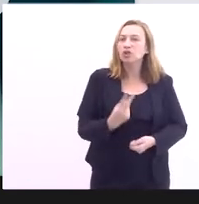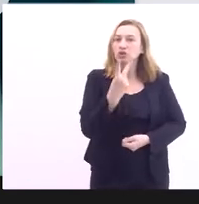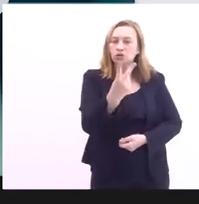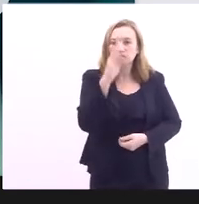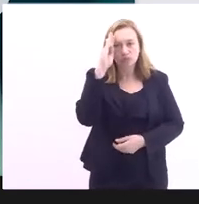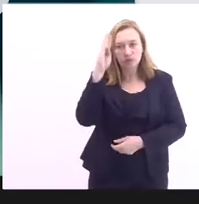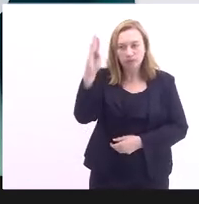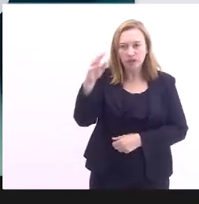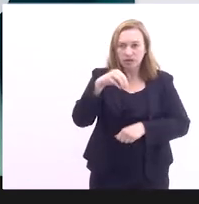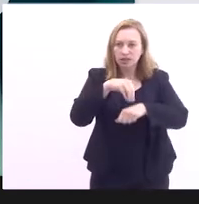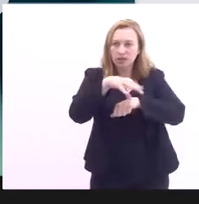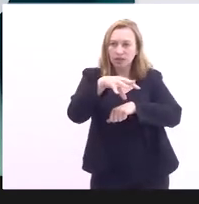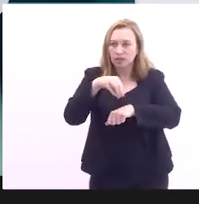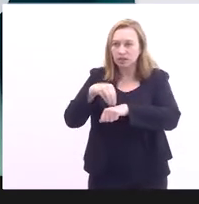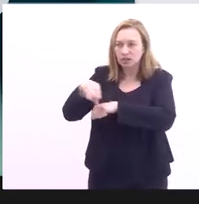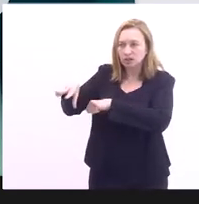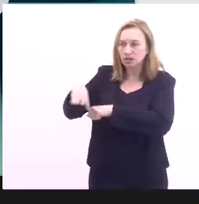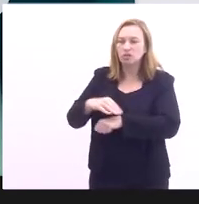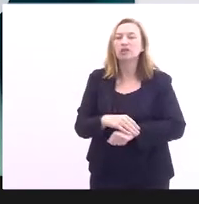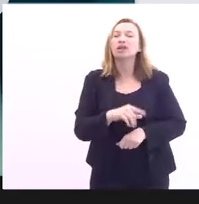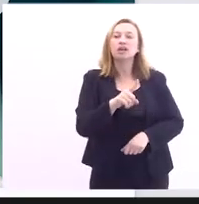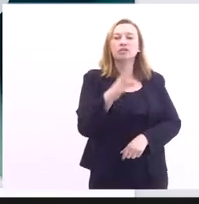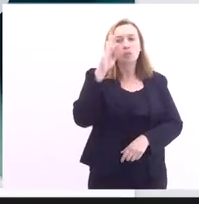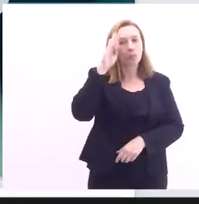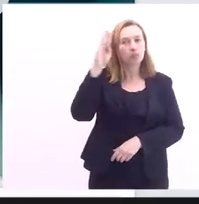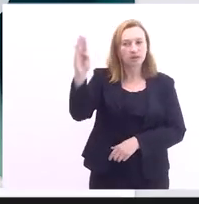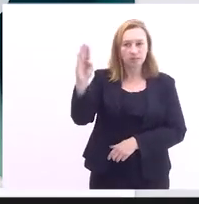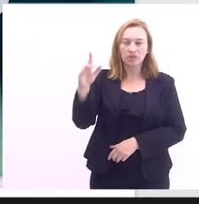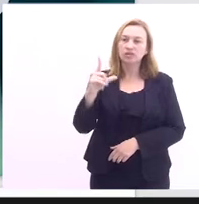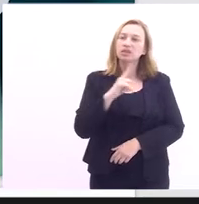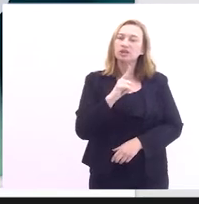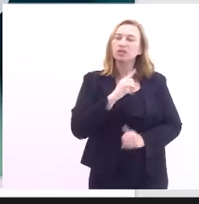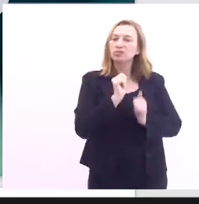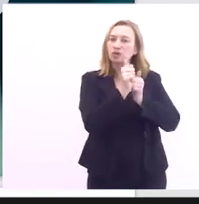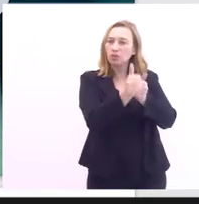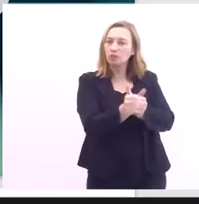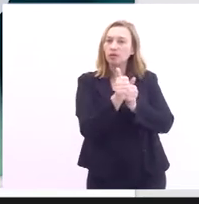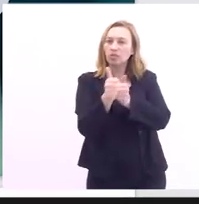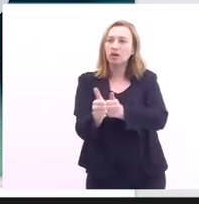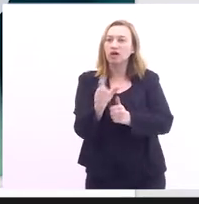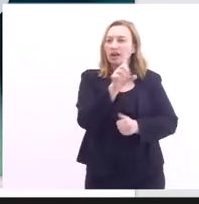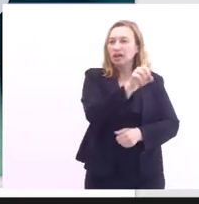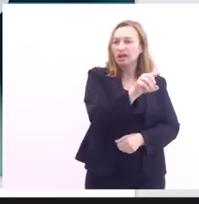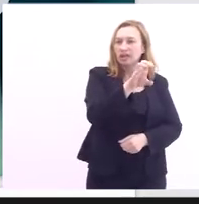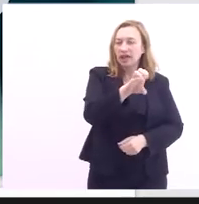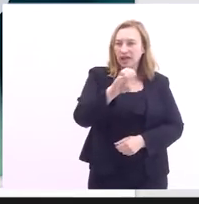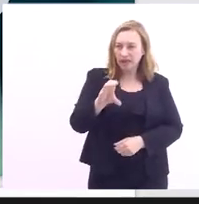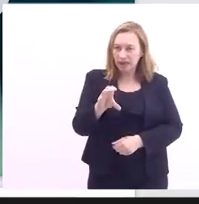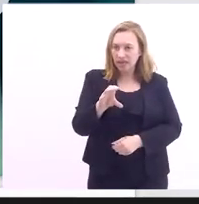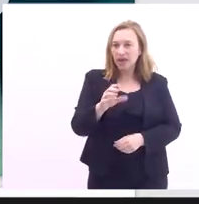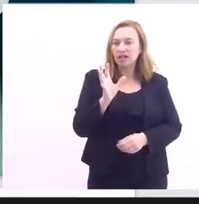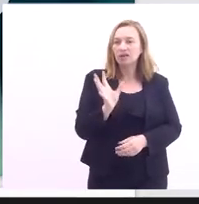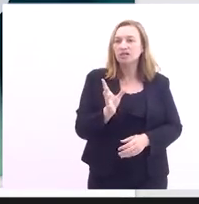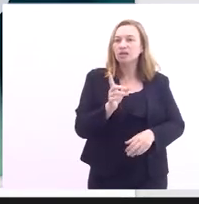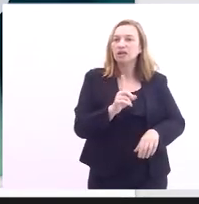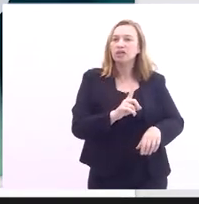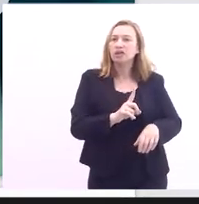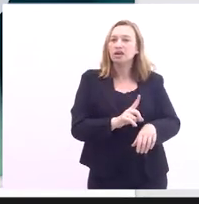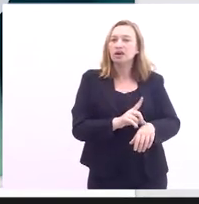principais indicadores, a gente tem outros, mas esses são os principais que a gente acompanha, que é o DEC, a duração das